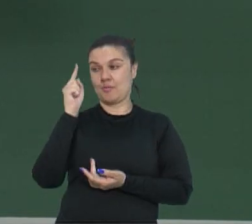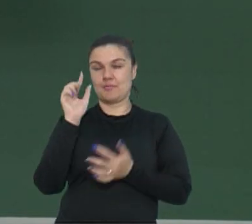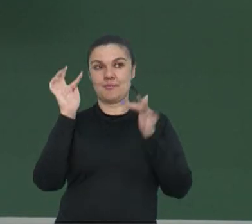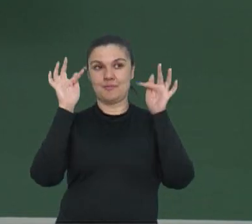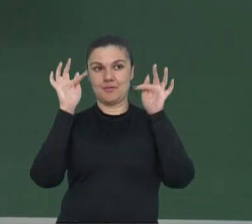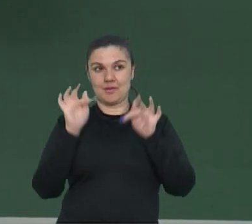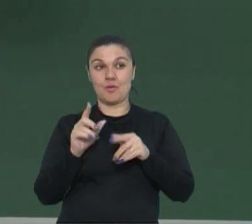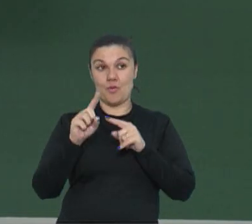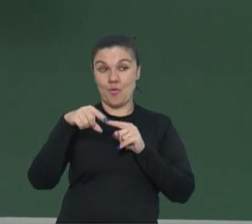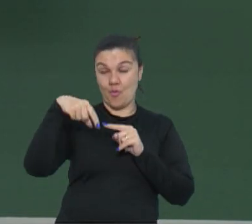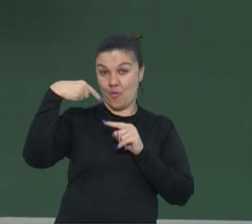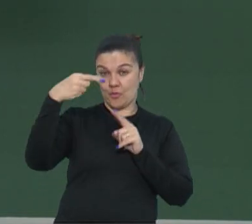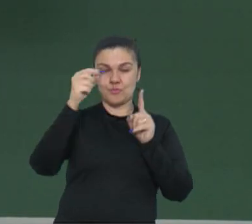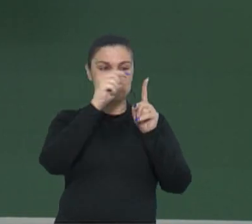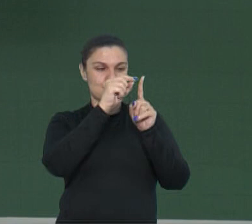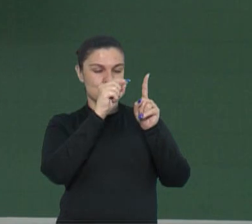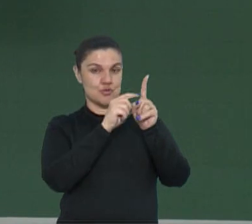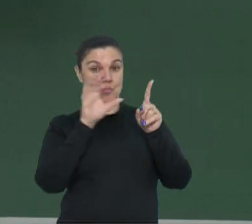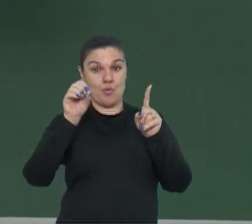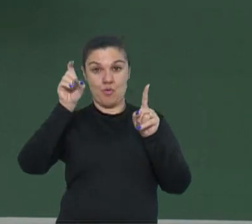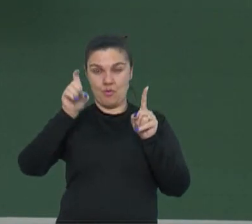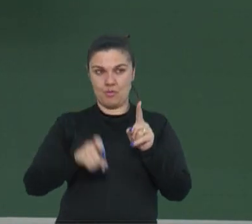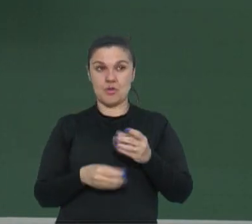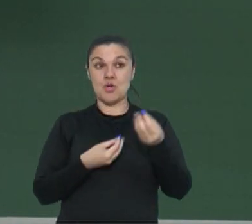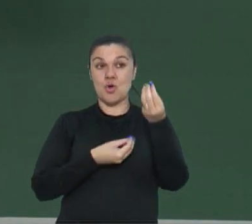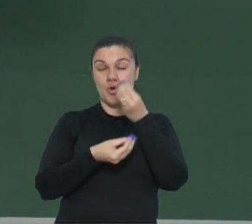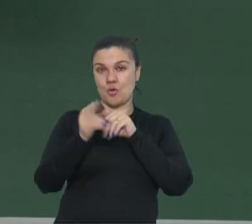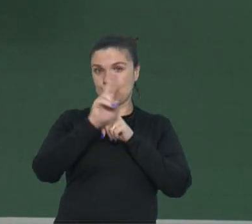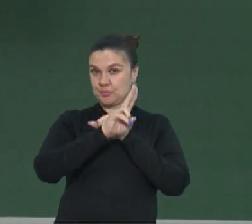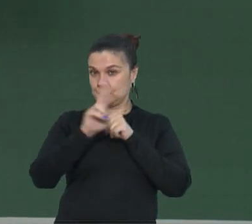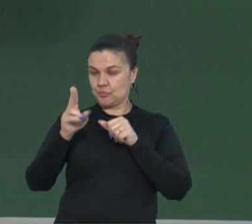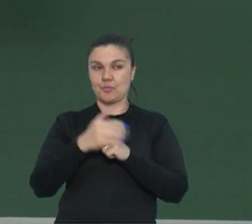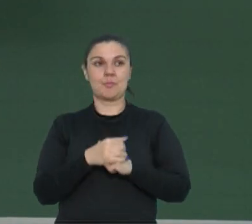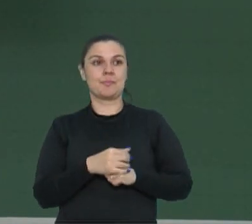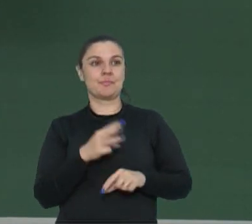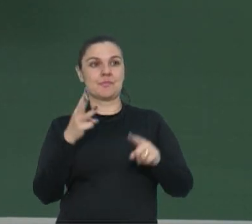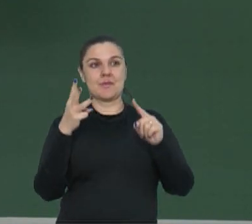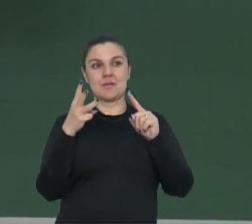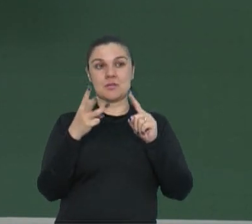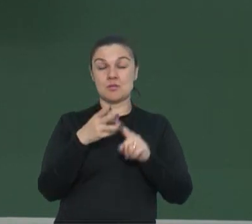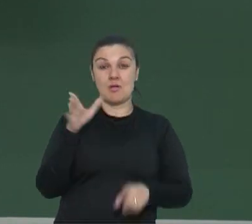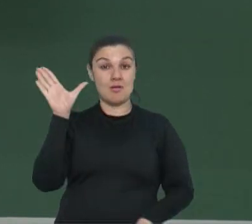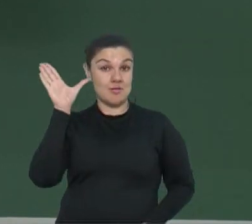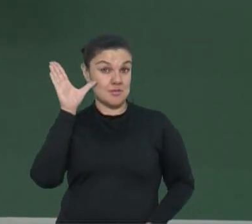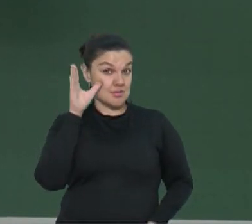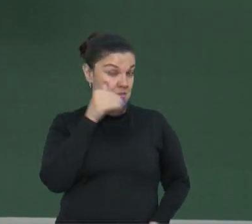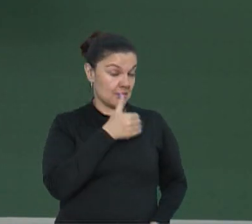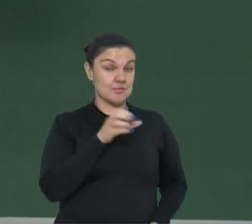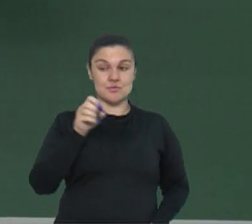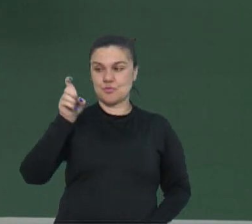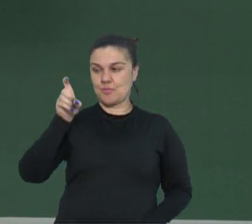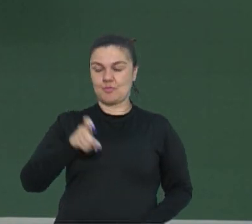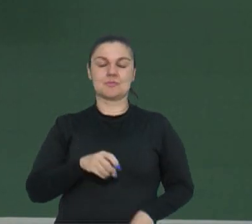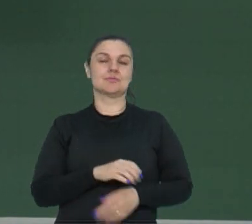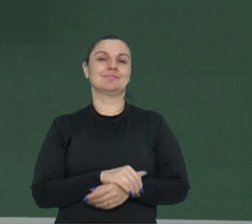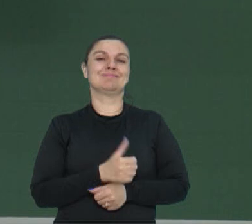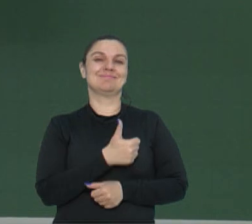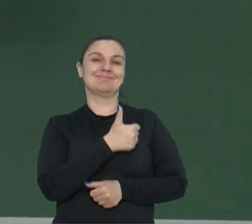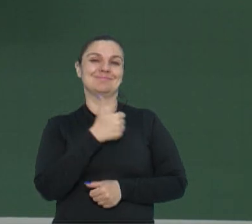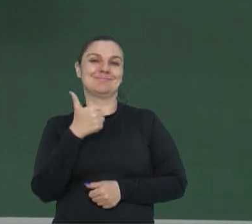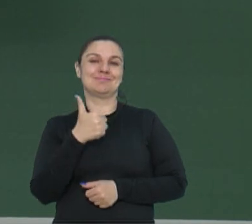olá, próxima aula, tipos de óxidos, como dar nomes para eles e mais curiosidades sobre